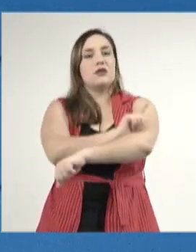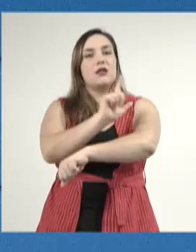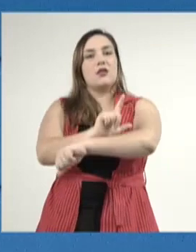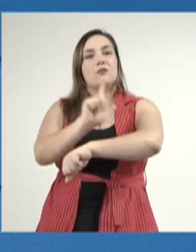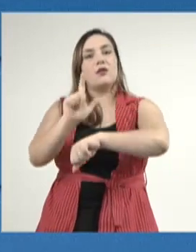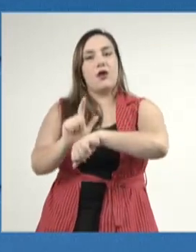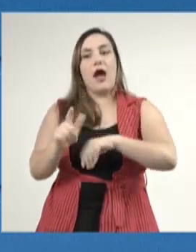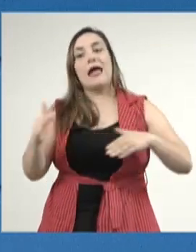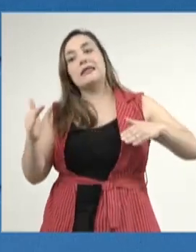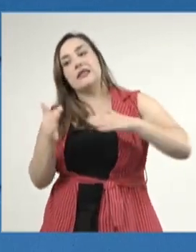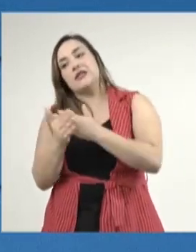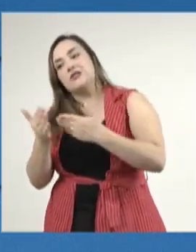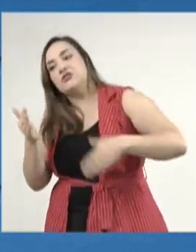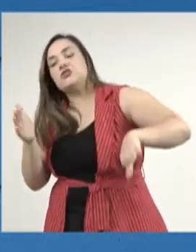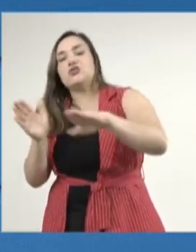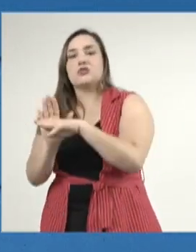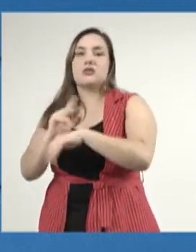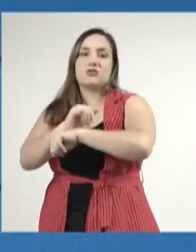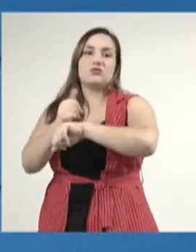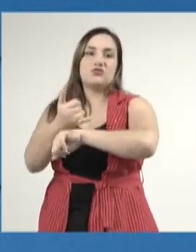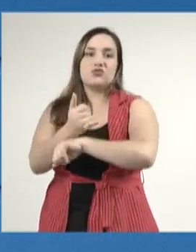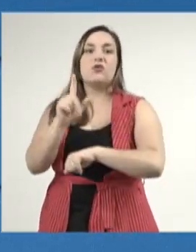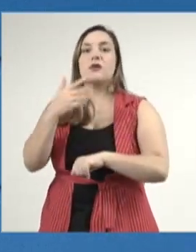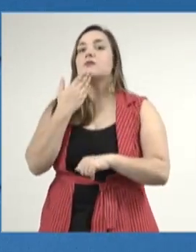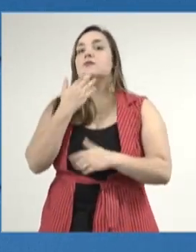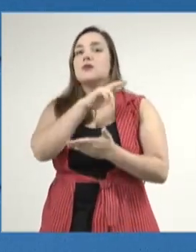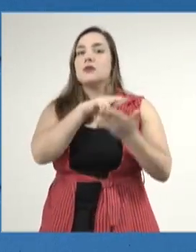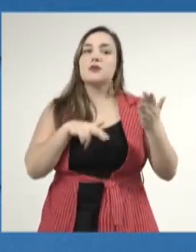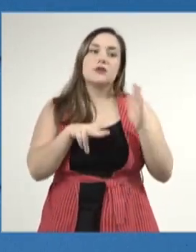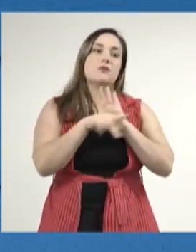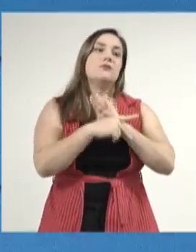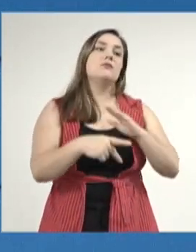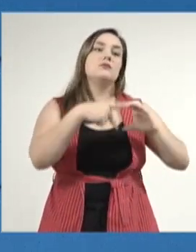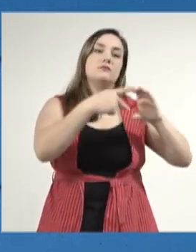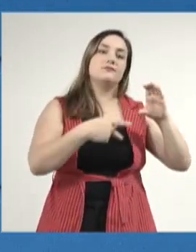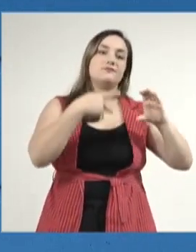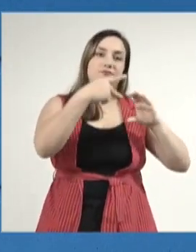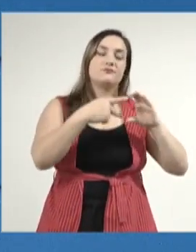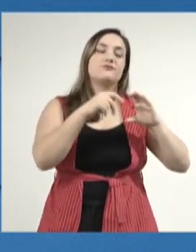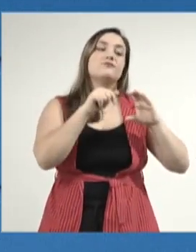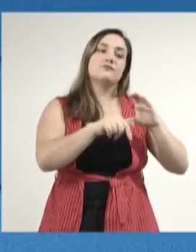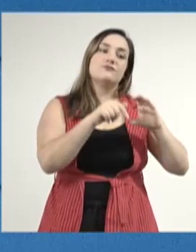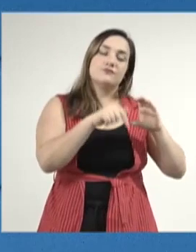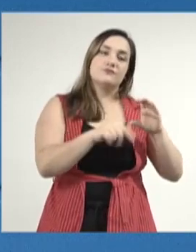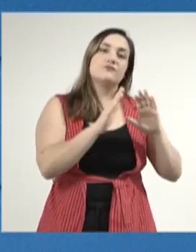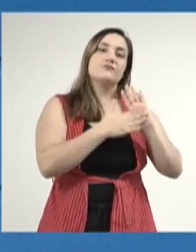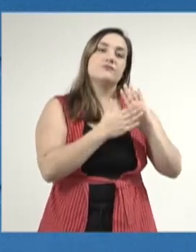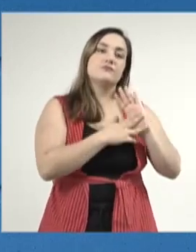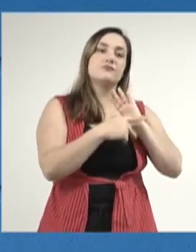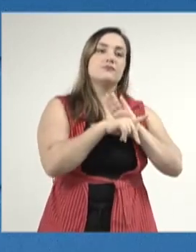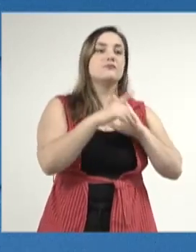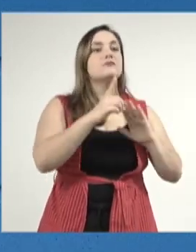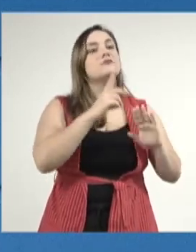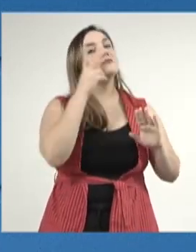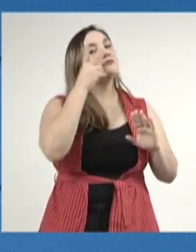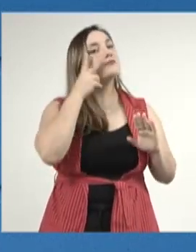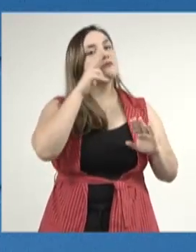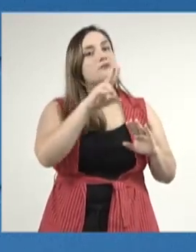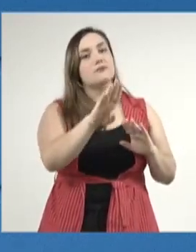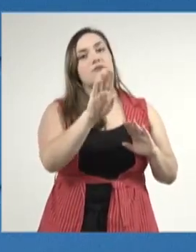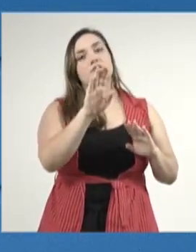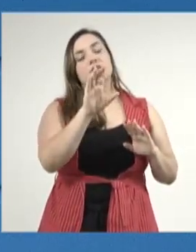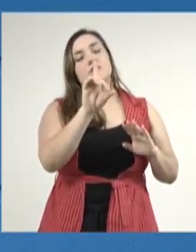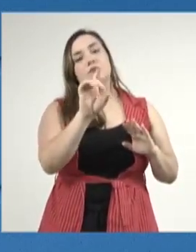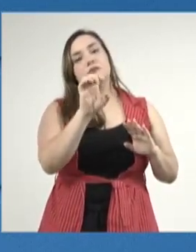A presente indicação é motivada por requerimento da Câmara Municipal de Guia Lopes da Laguna, a partir de proposição da vereadora Débora